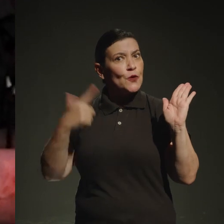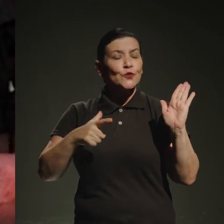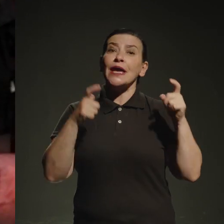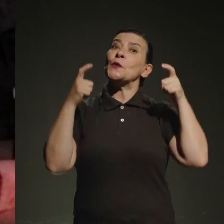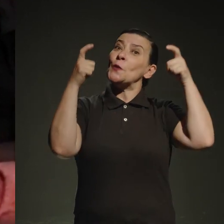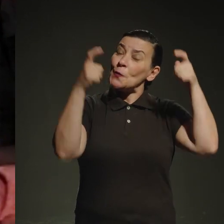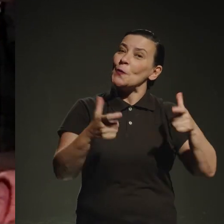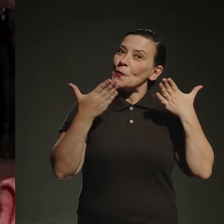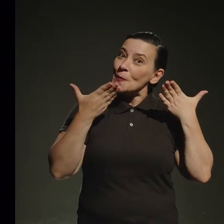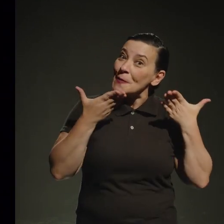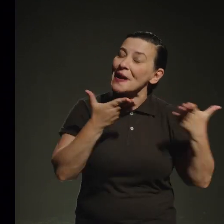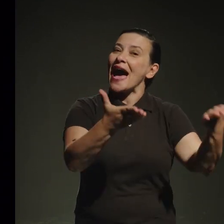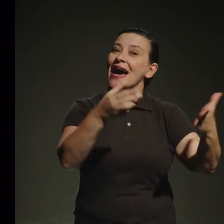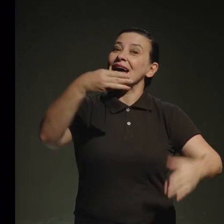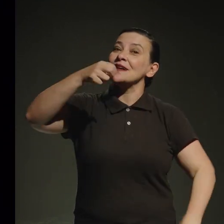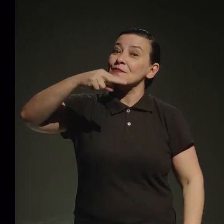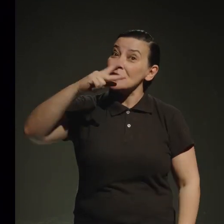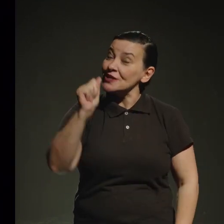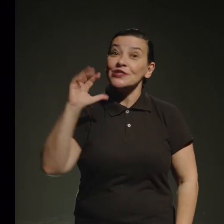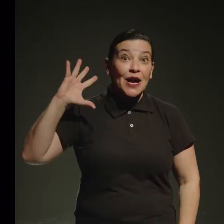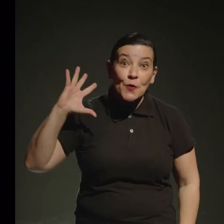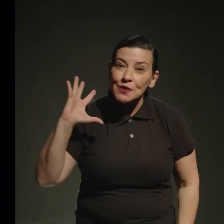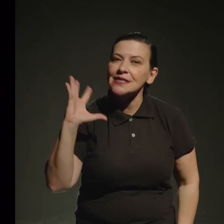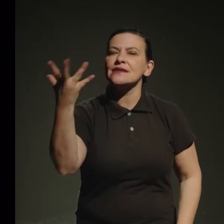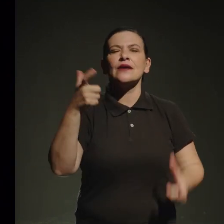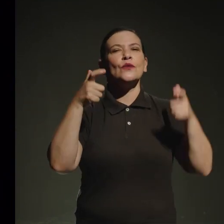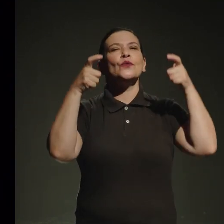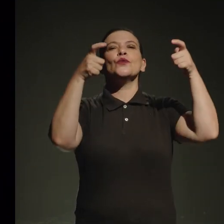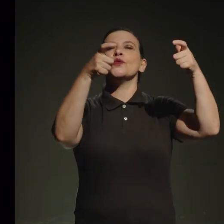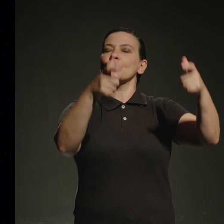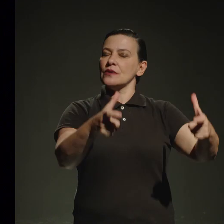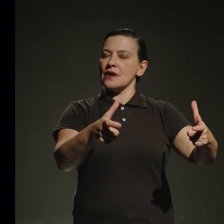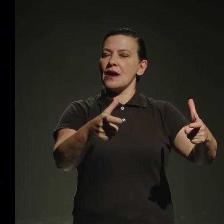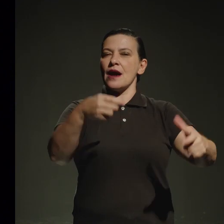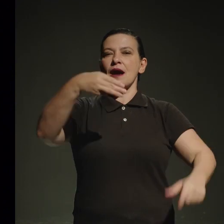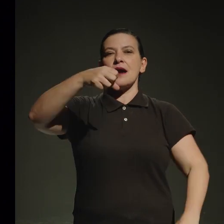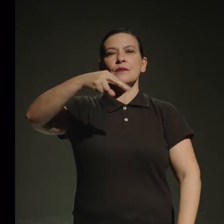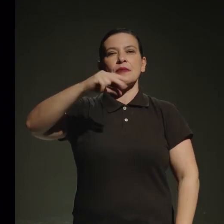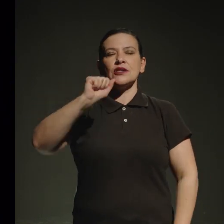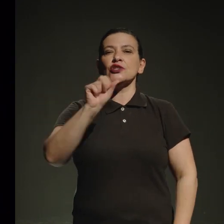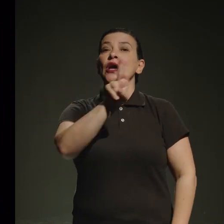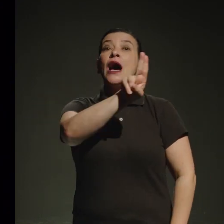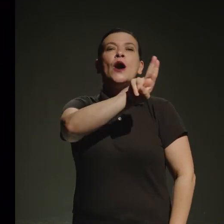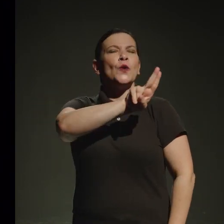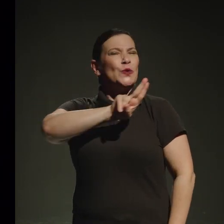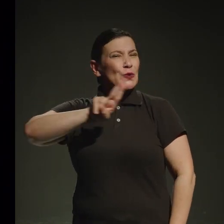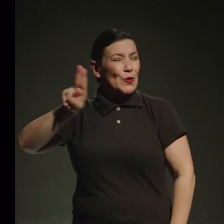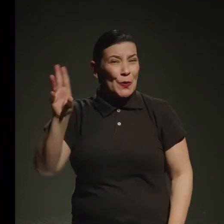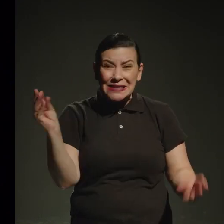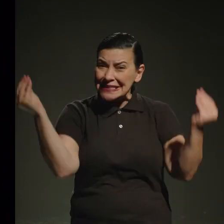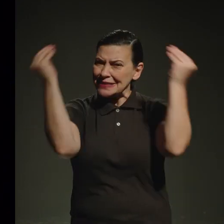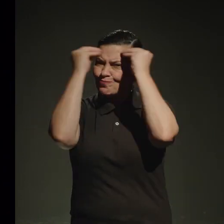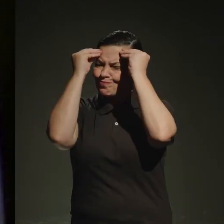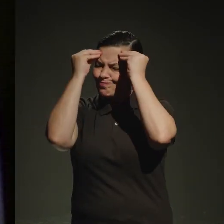muito, um fidalgo. Dos de Lança em Cabide, Adarga Antiga, Rocim Fraco, e galgo